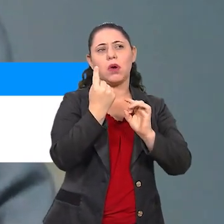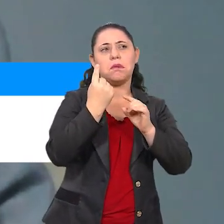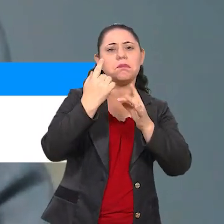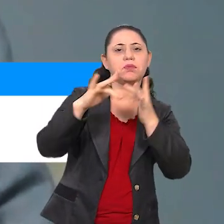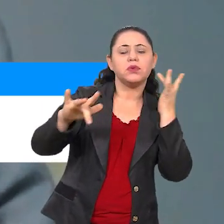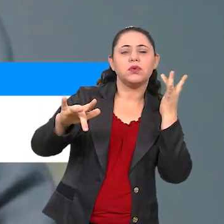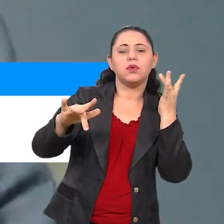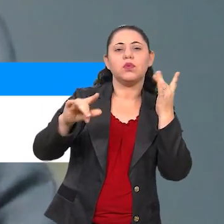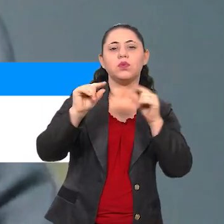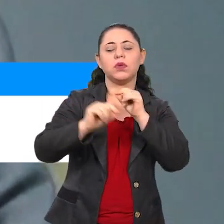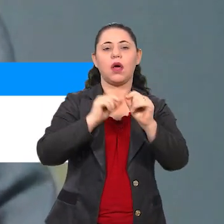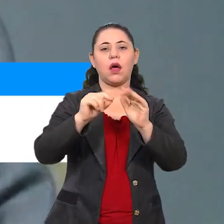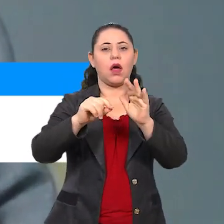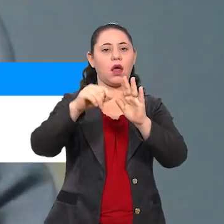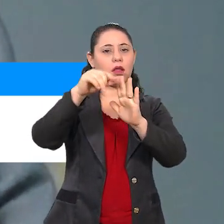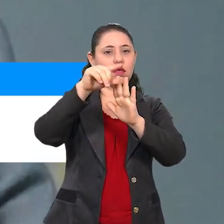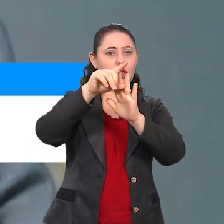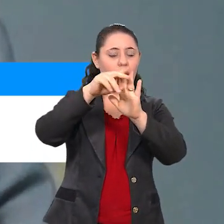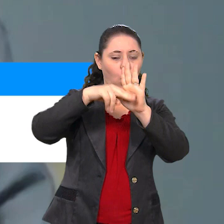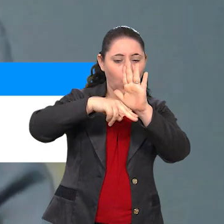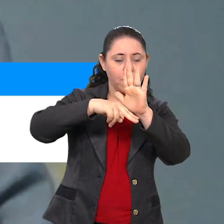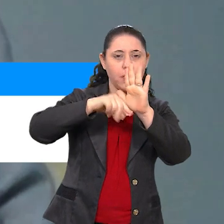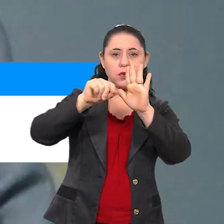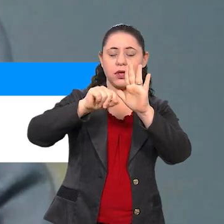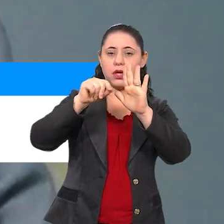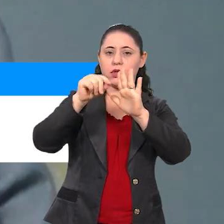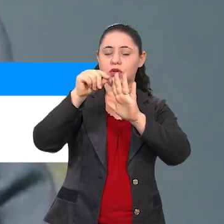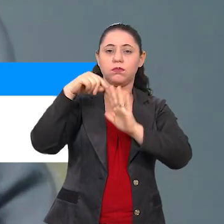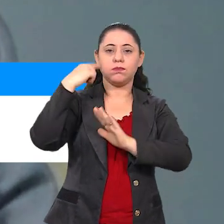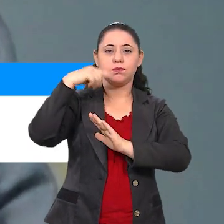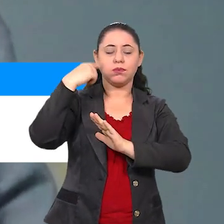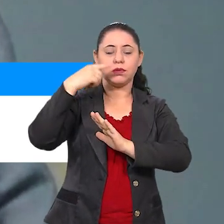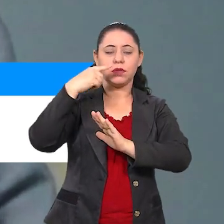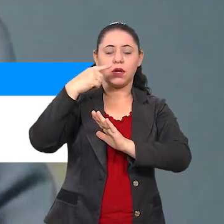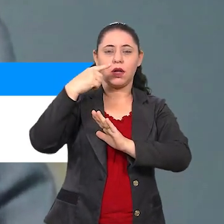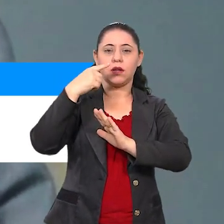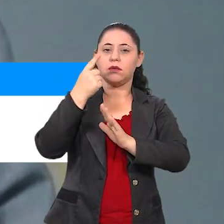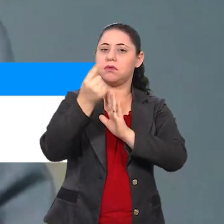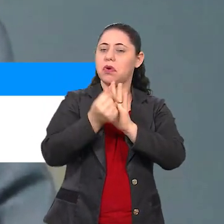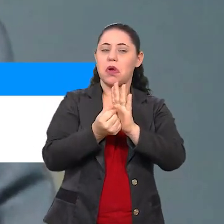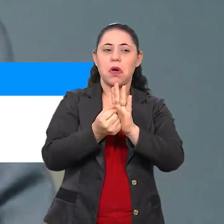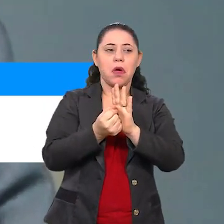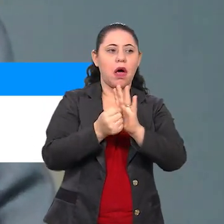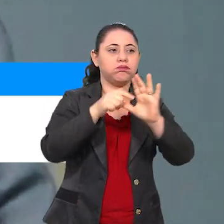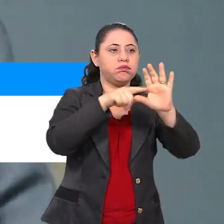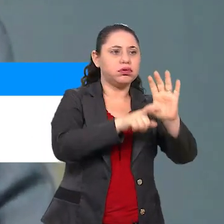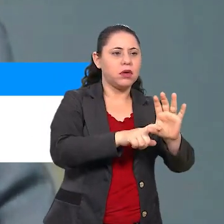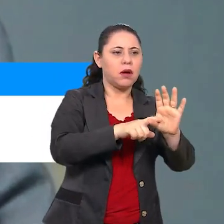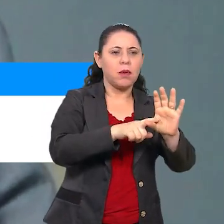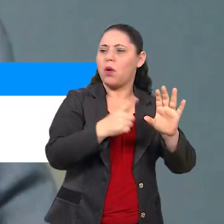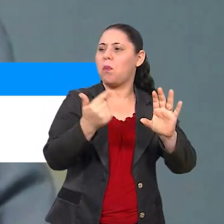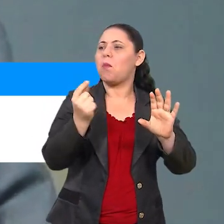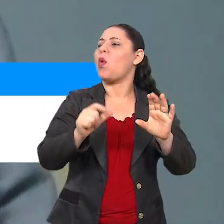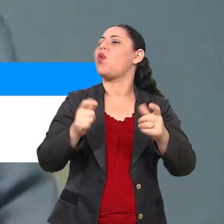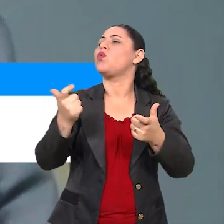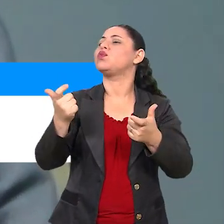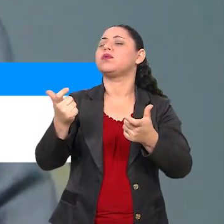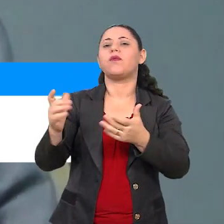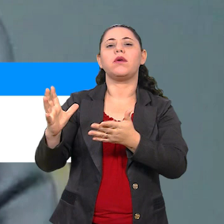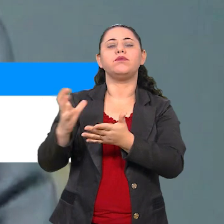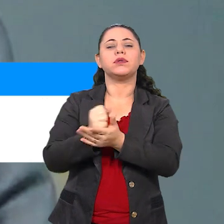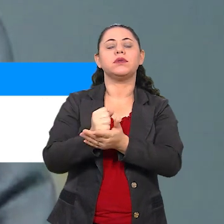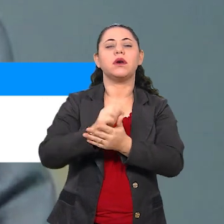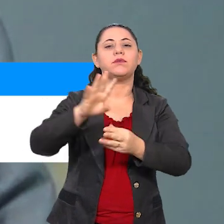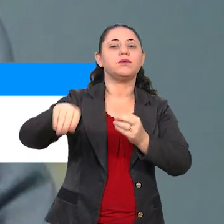está em desacordo com as normas de direito financeiro, pois cria despesas sem apontar a fonte de receita, é a